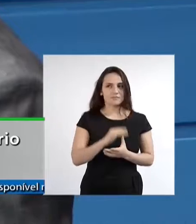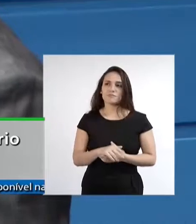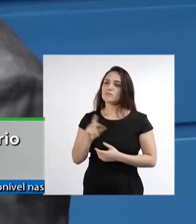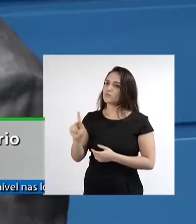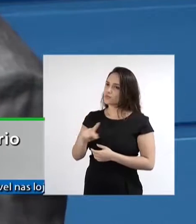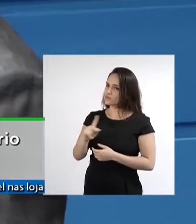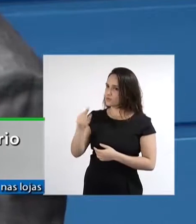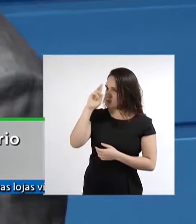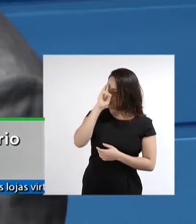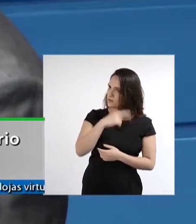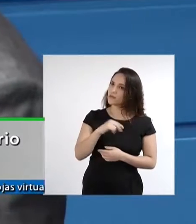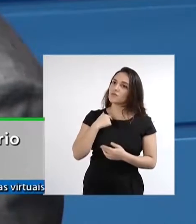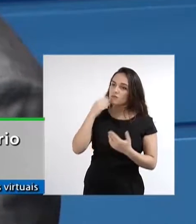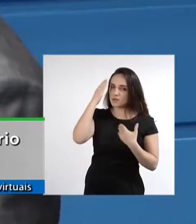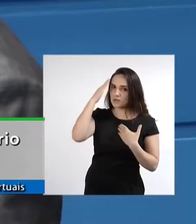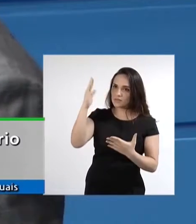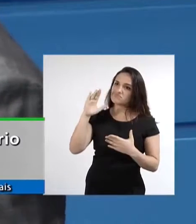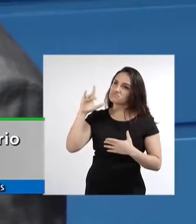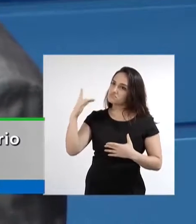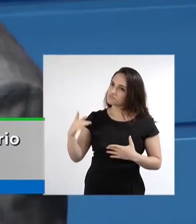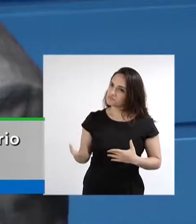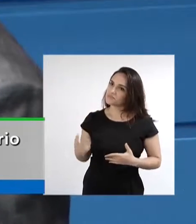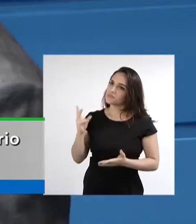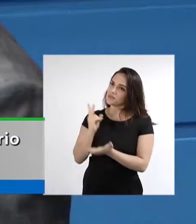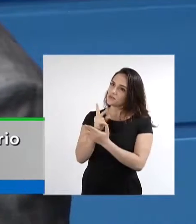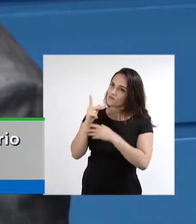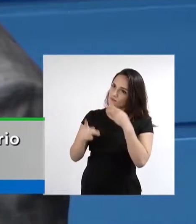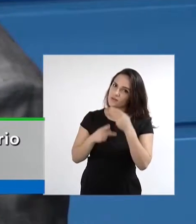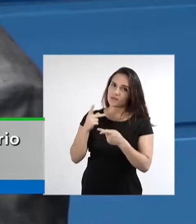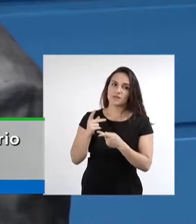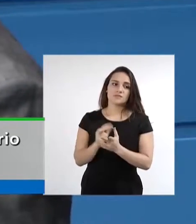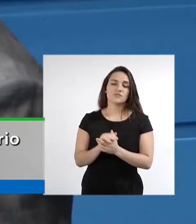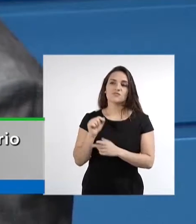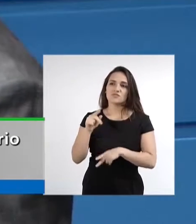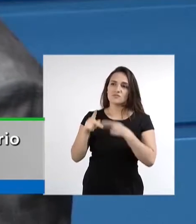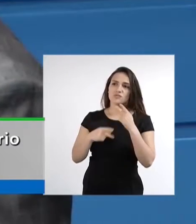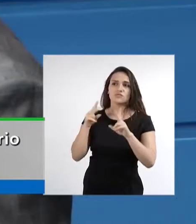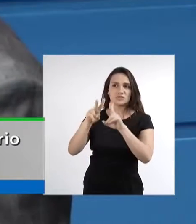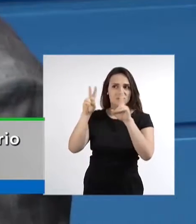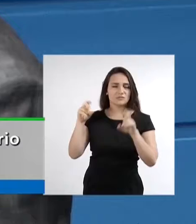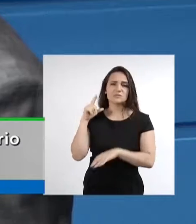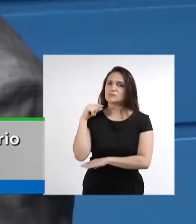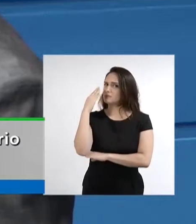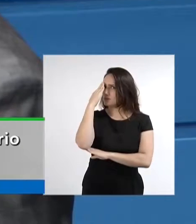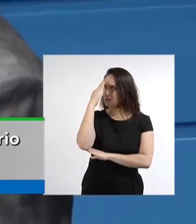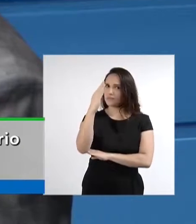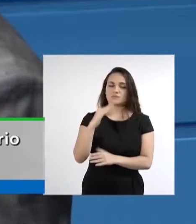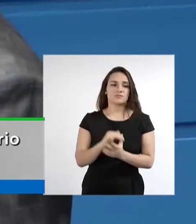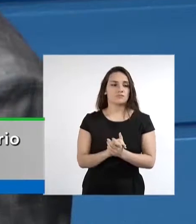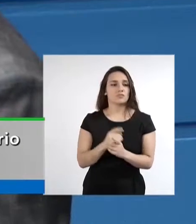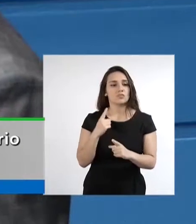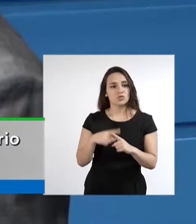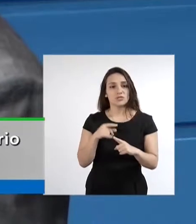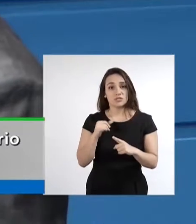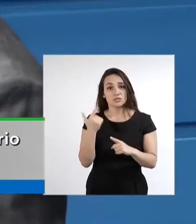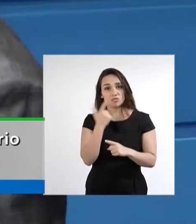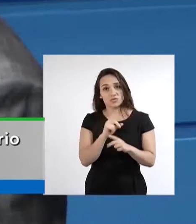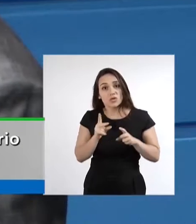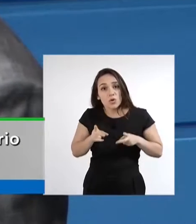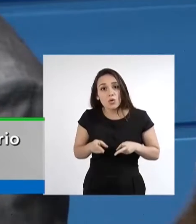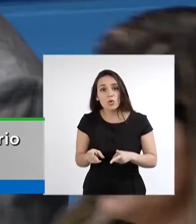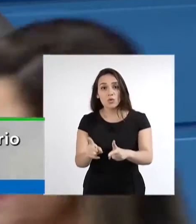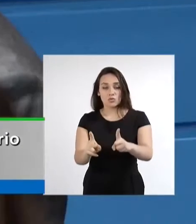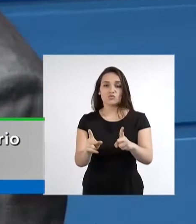pela gentileza e cordialidade sempre, e o tema abordado por Vossa Excelência é fundamental. A manutenção